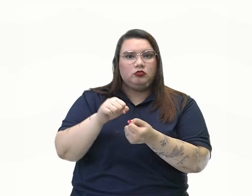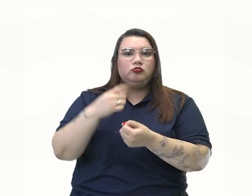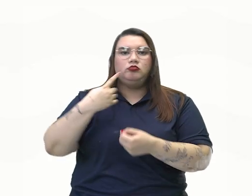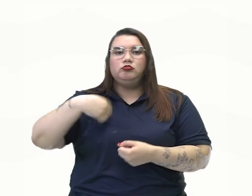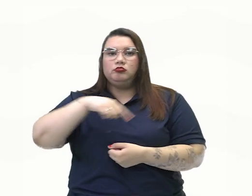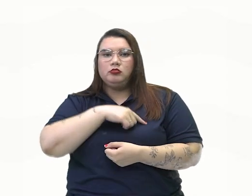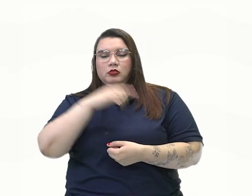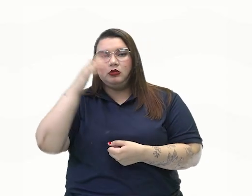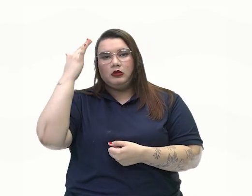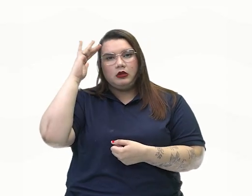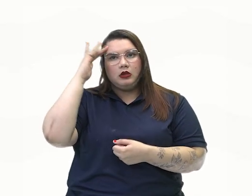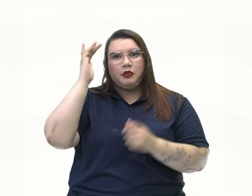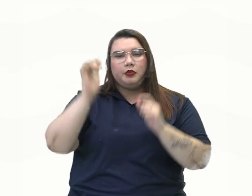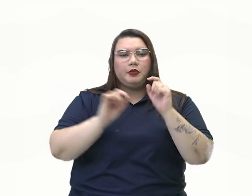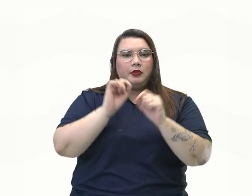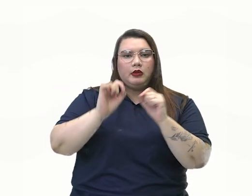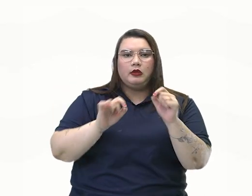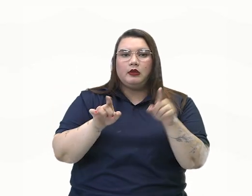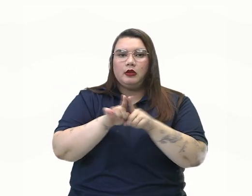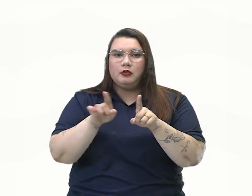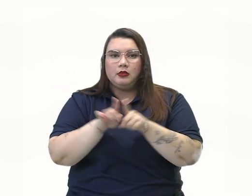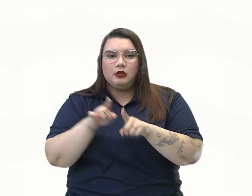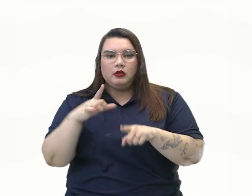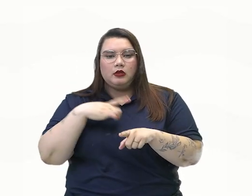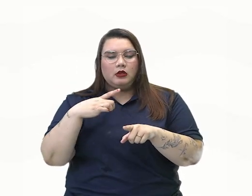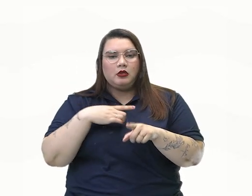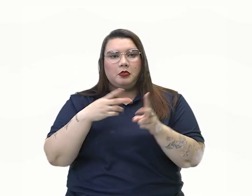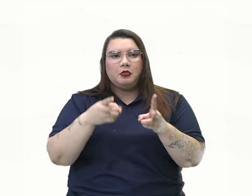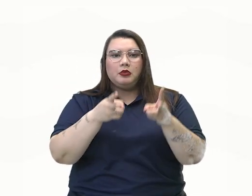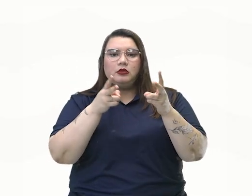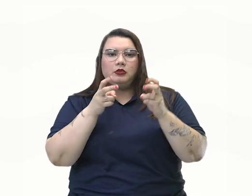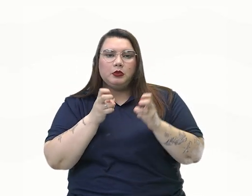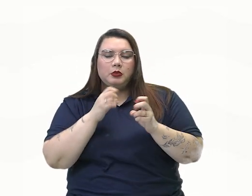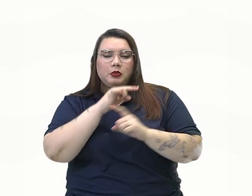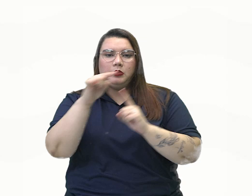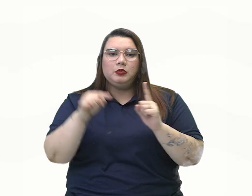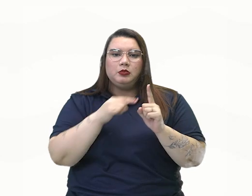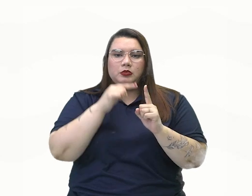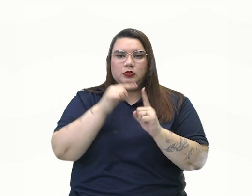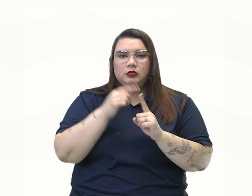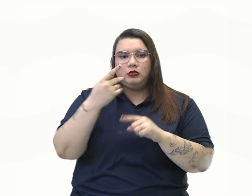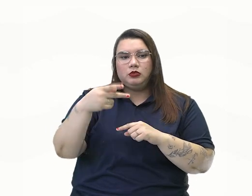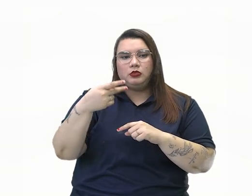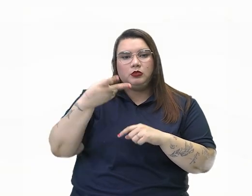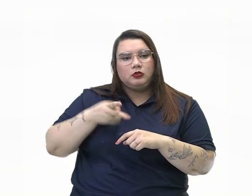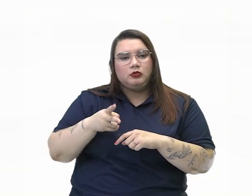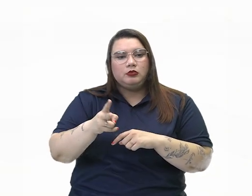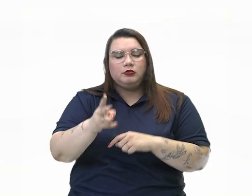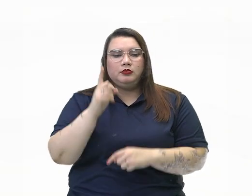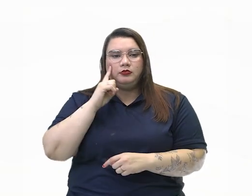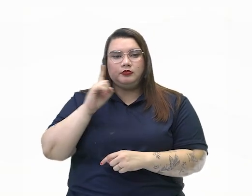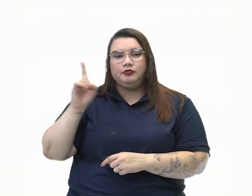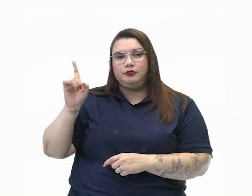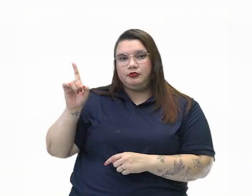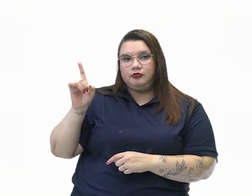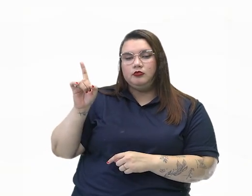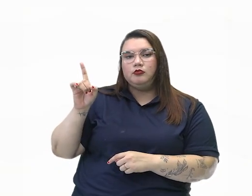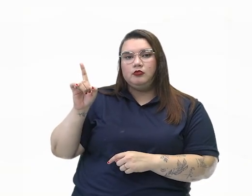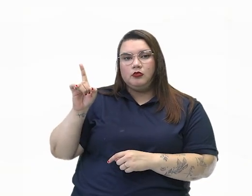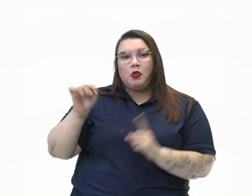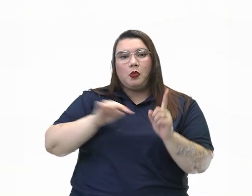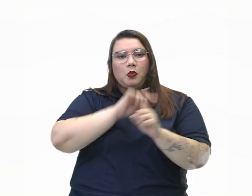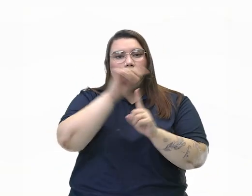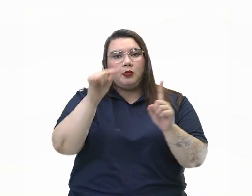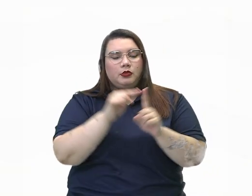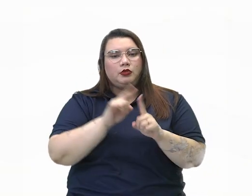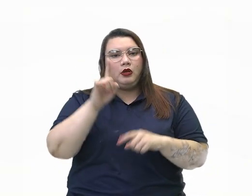sustentabilidade, nós vamos entender também que ela visa, né, visando a sua continuidade, ó,